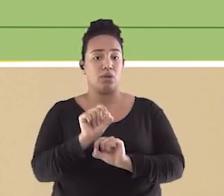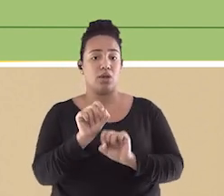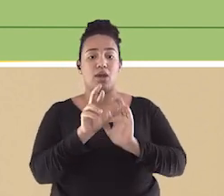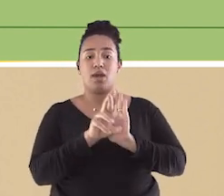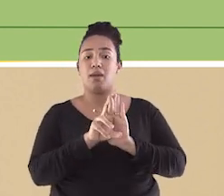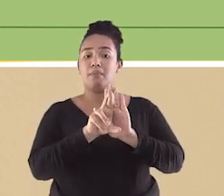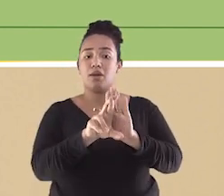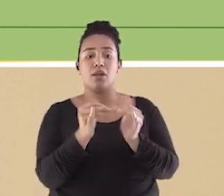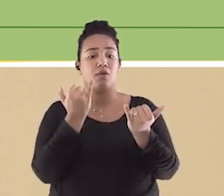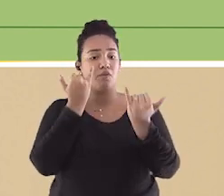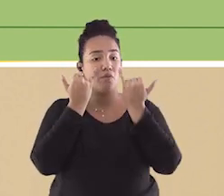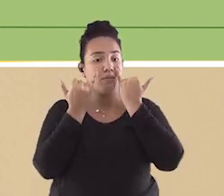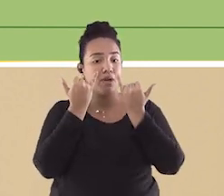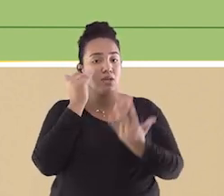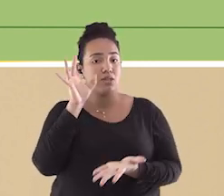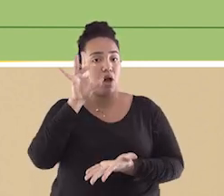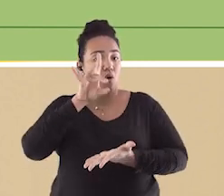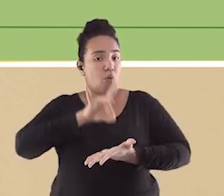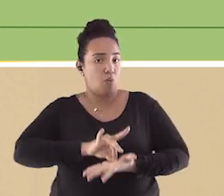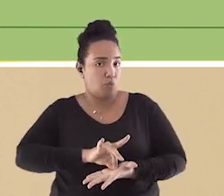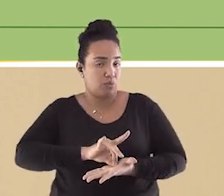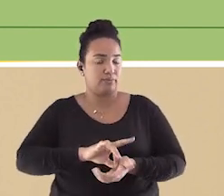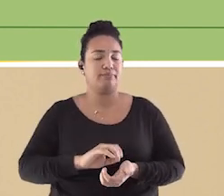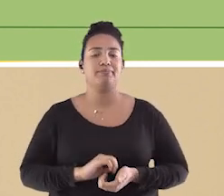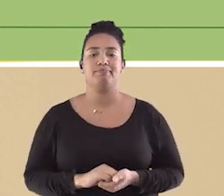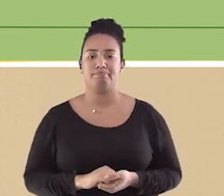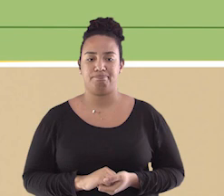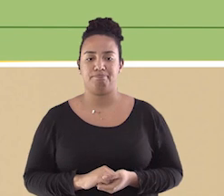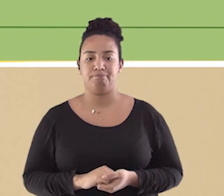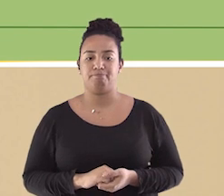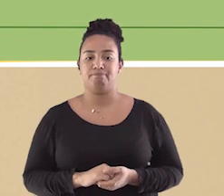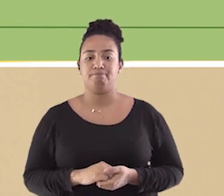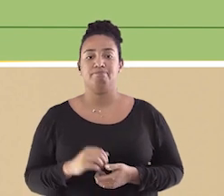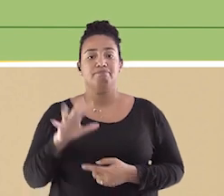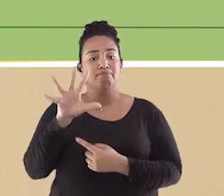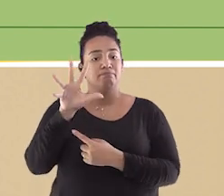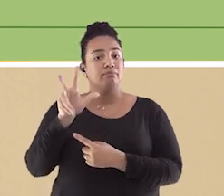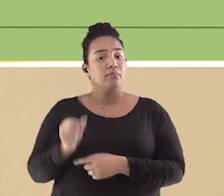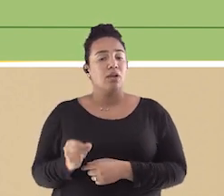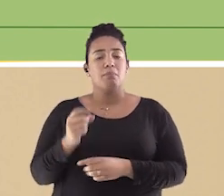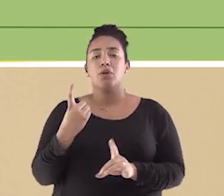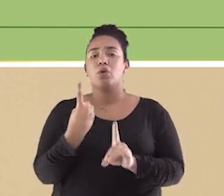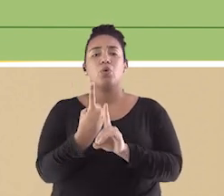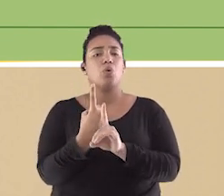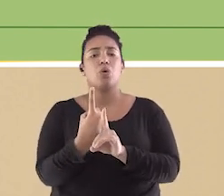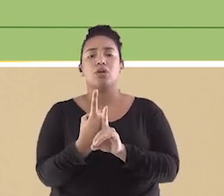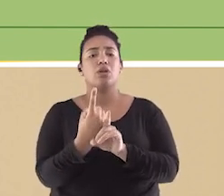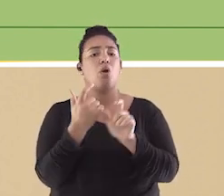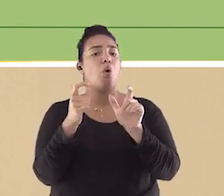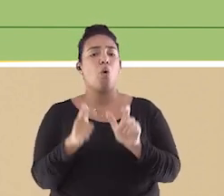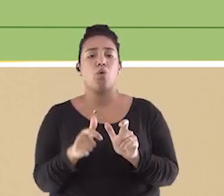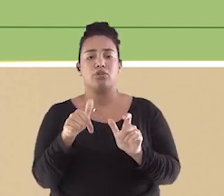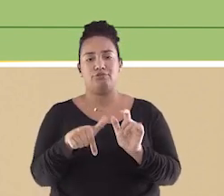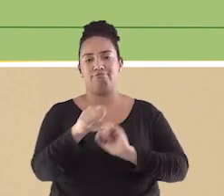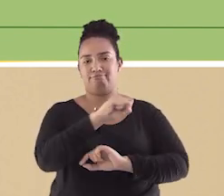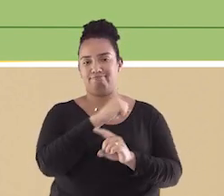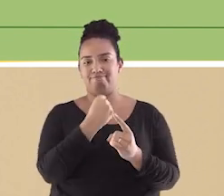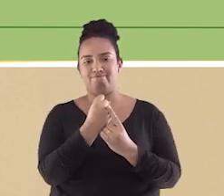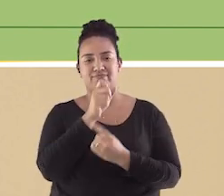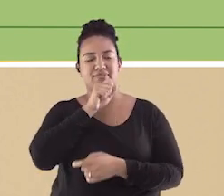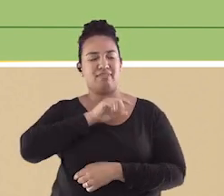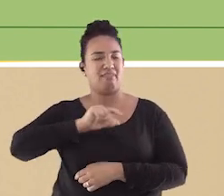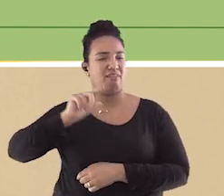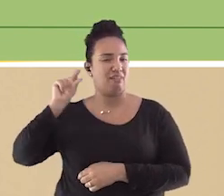das informações e da realidade ao nosso redor e estão presentes na sociedade há muitos anos, desde